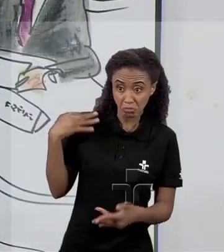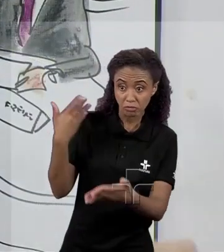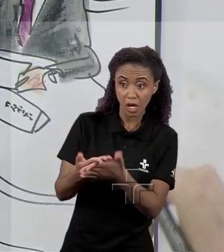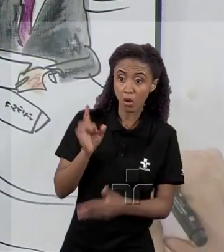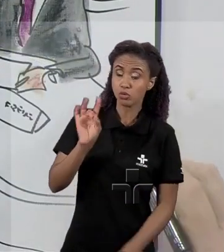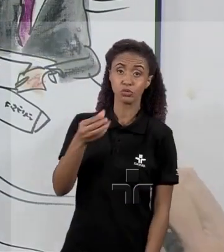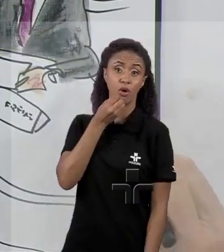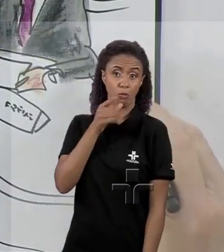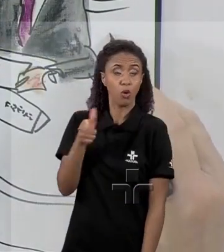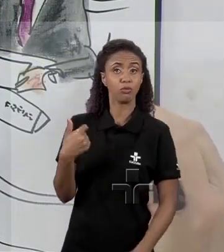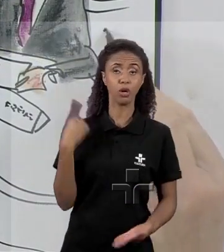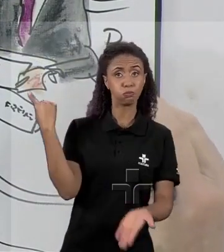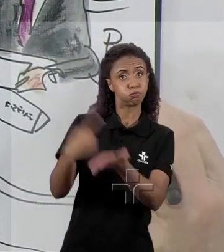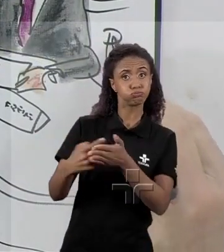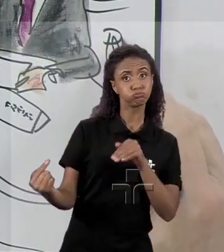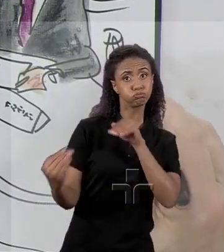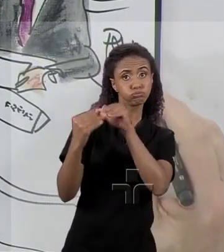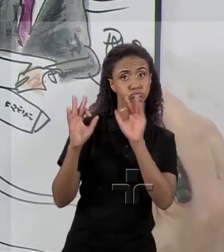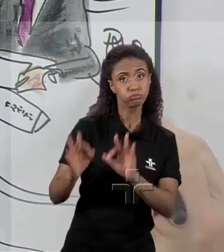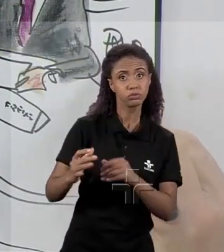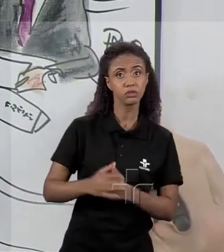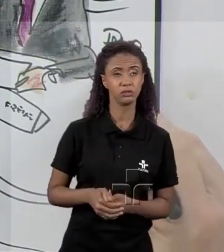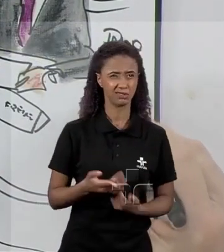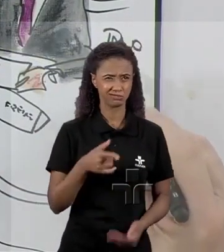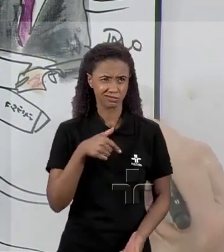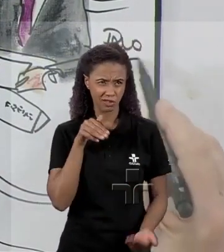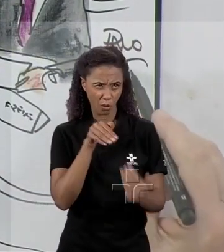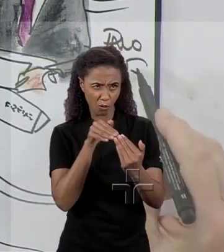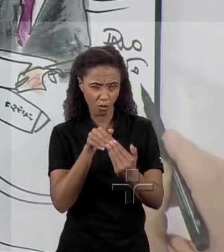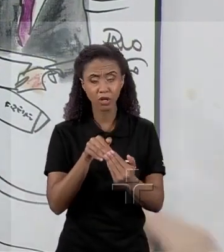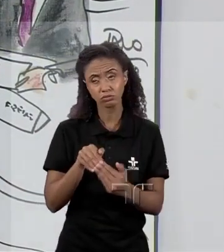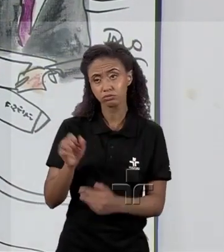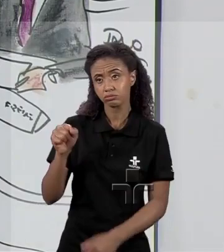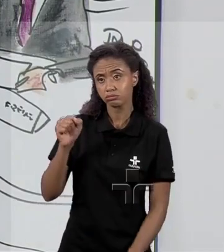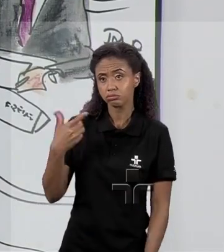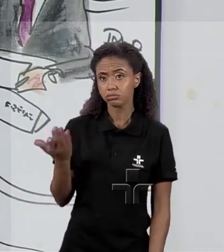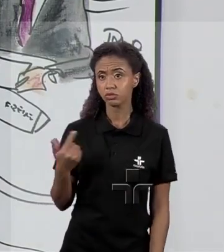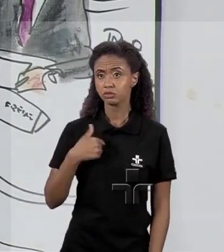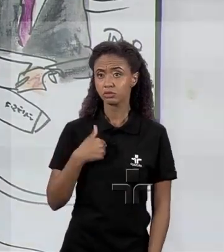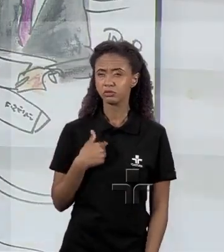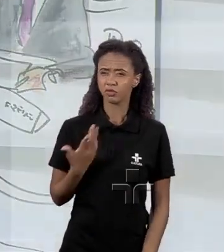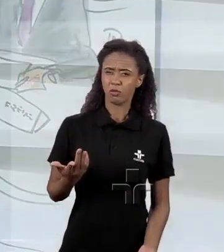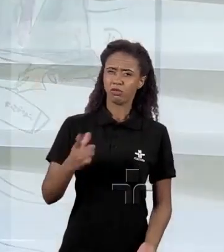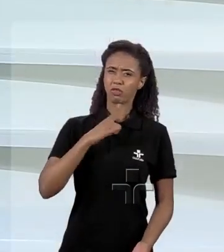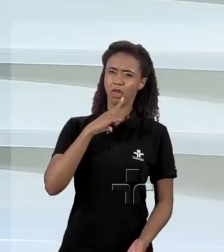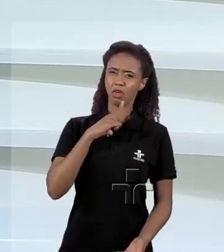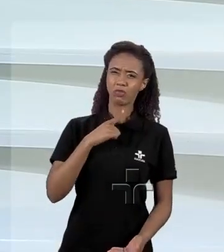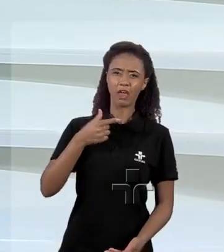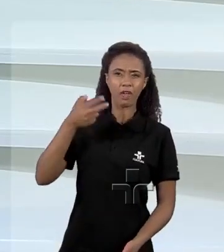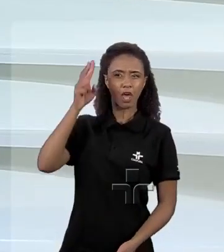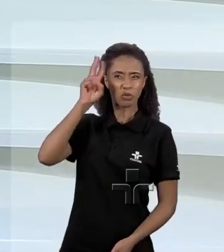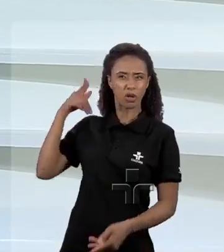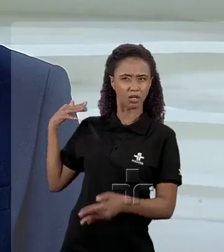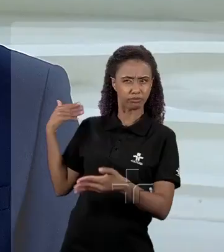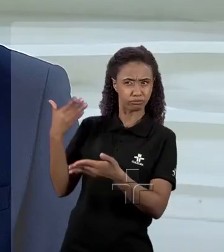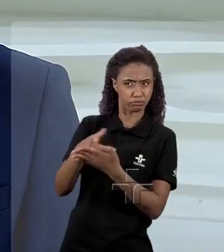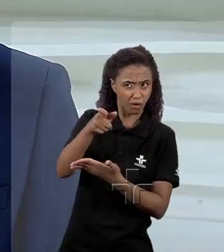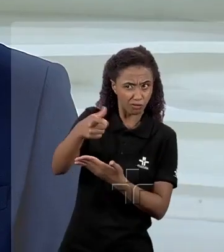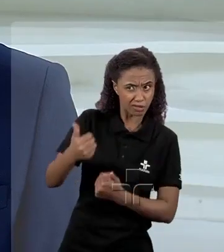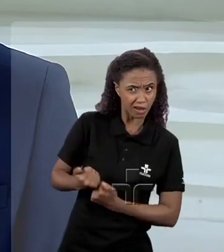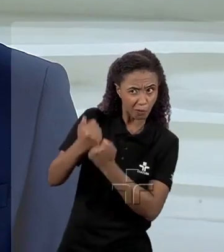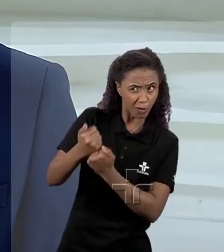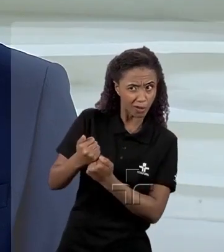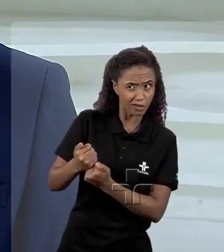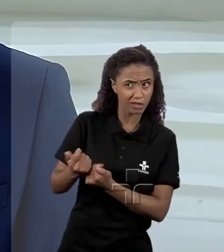endosso plenamente. Então, o senhor, mesmo com esse histórico, apoia ele? Perdão? Mesmo com o histórico, o senhor apoia ele? Eu